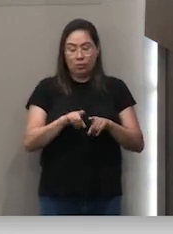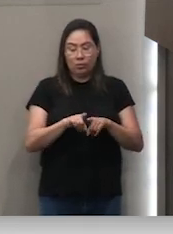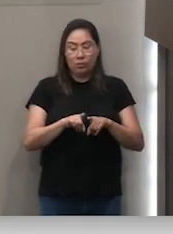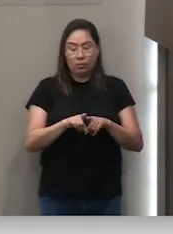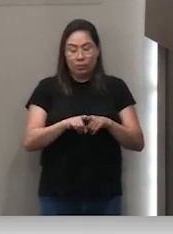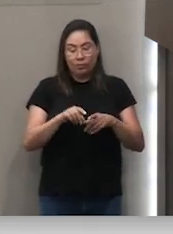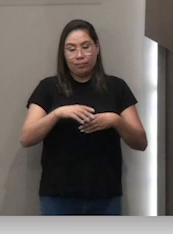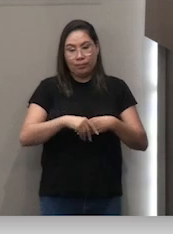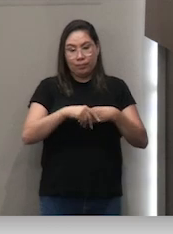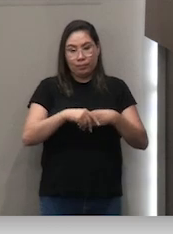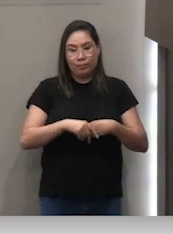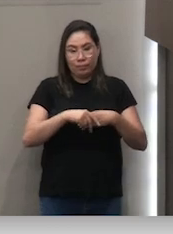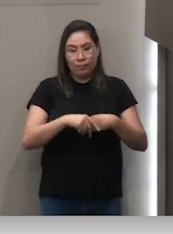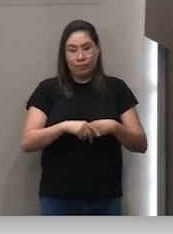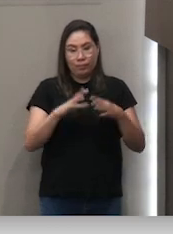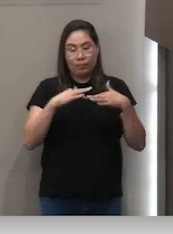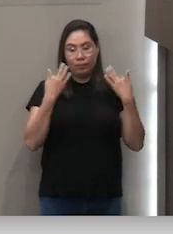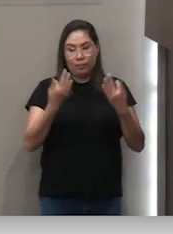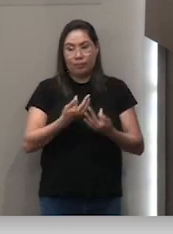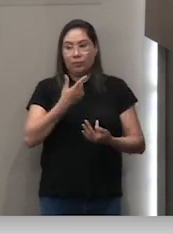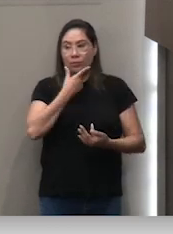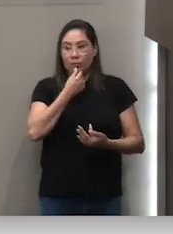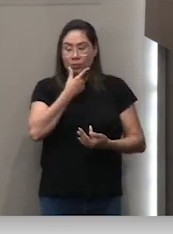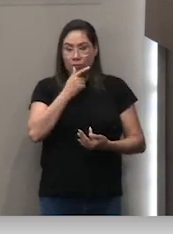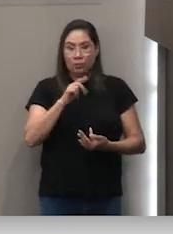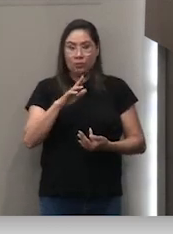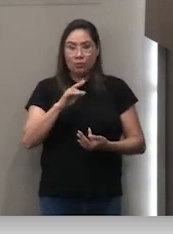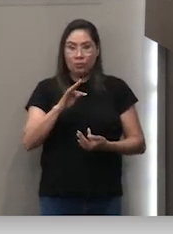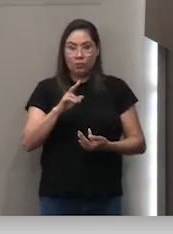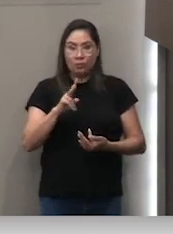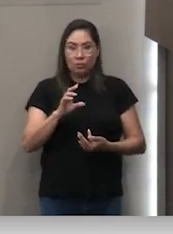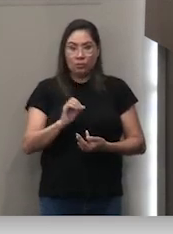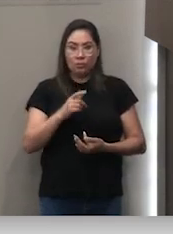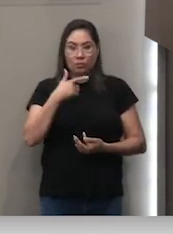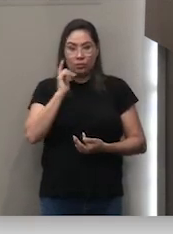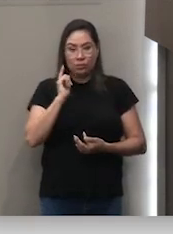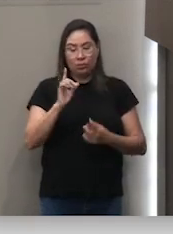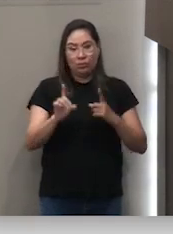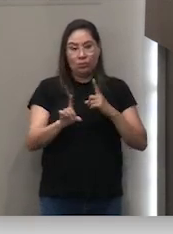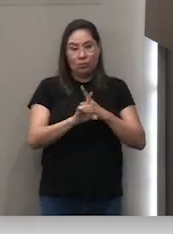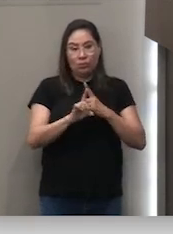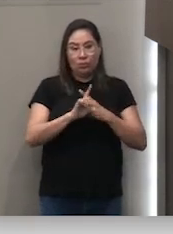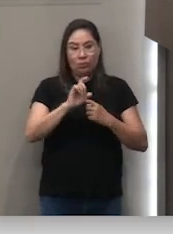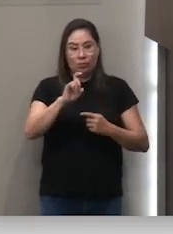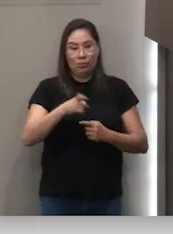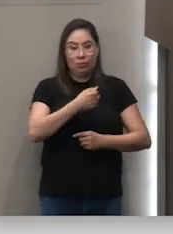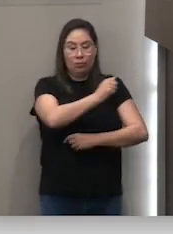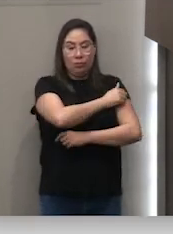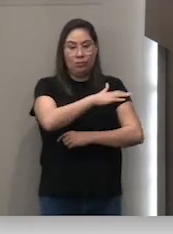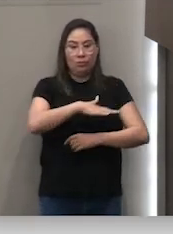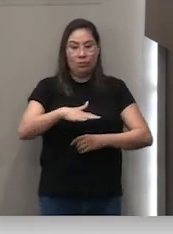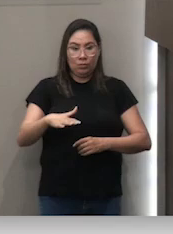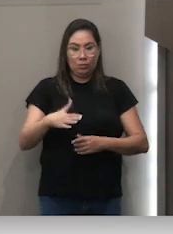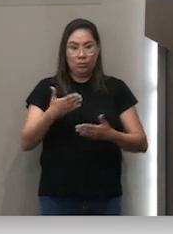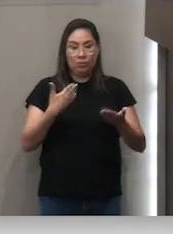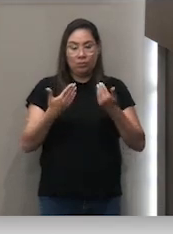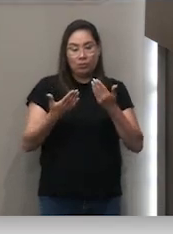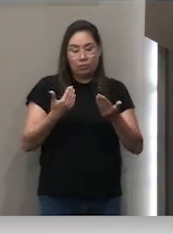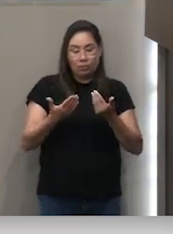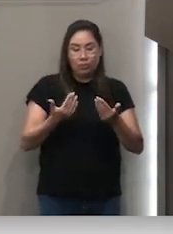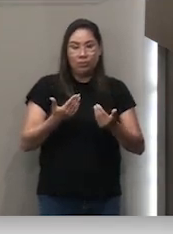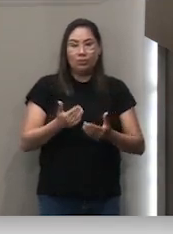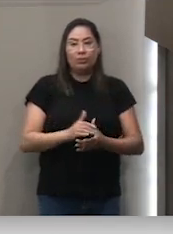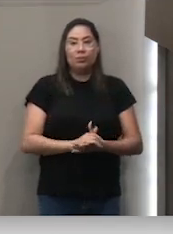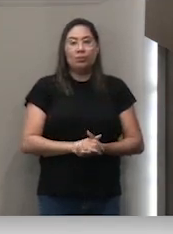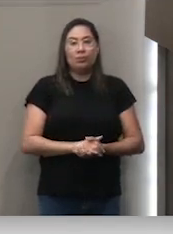do menino Gustavo. Ontem, inclusive, encontrei a Maria Cristina, minha ex-aluna, lá na Gari. Conversamos.